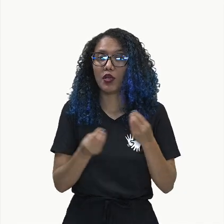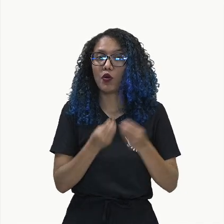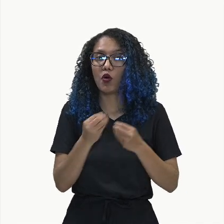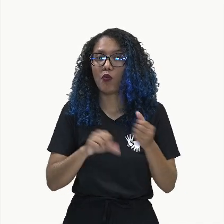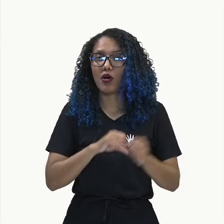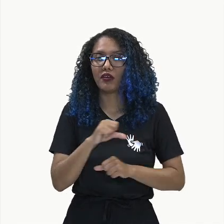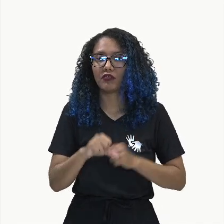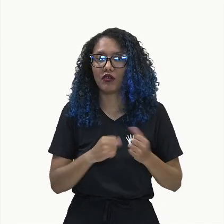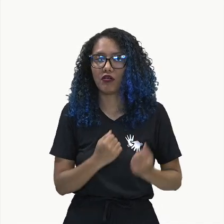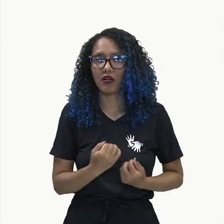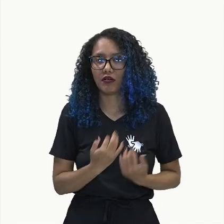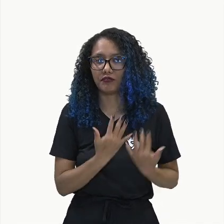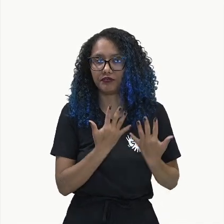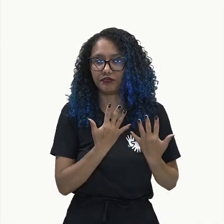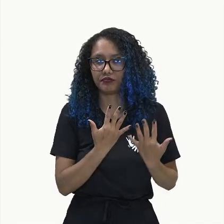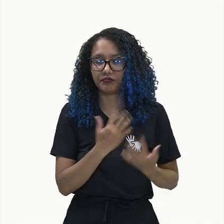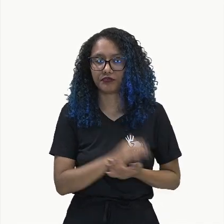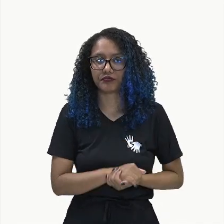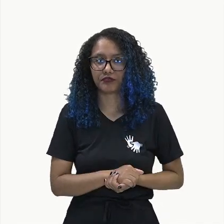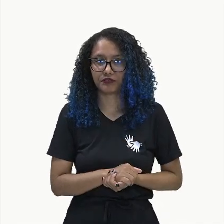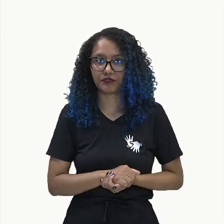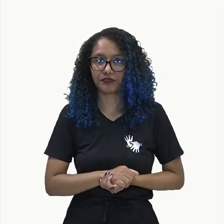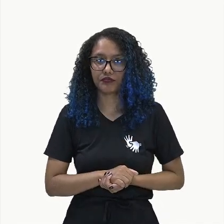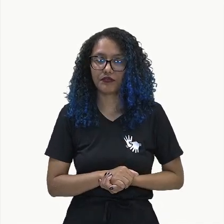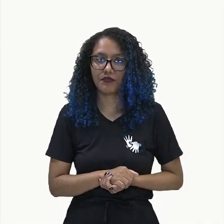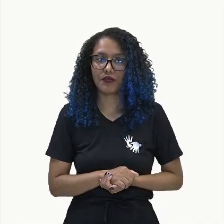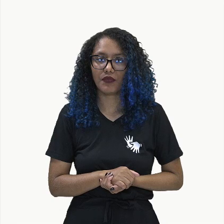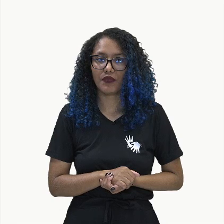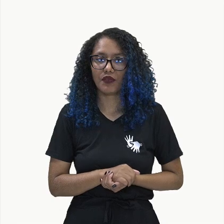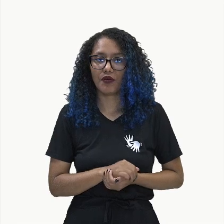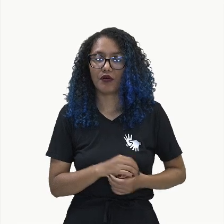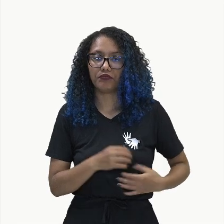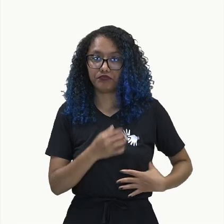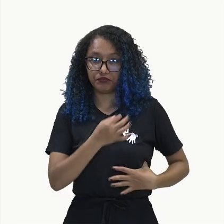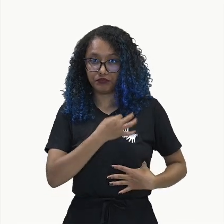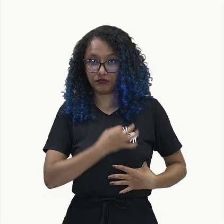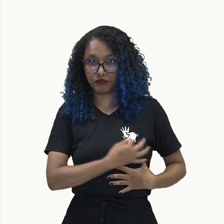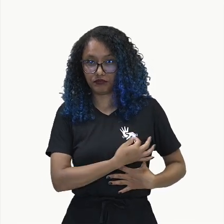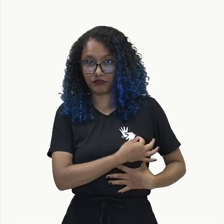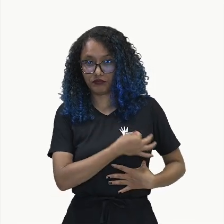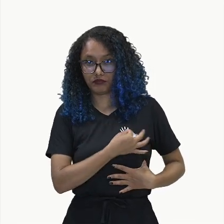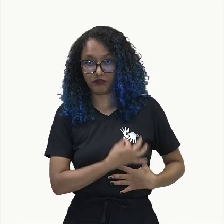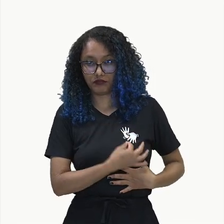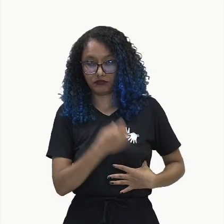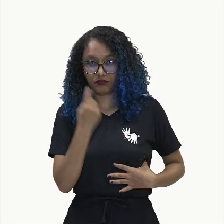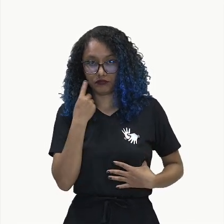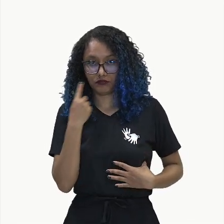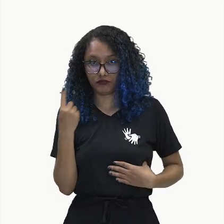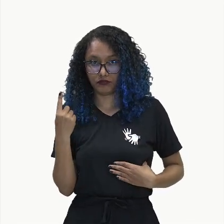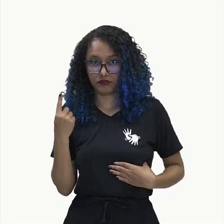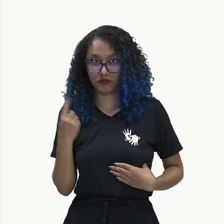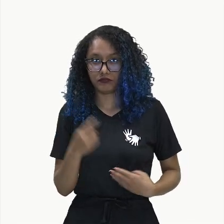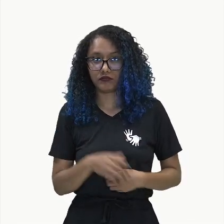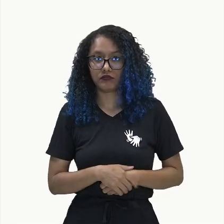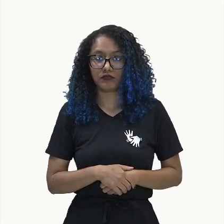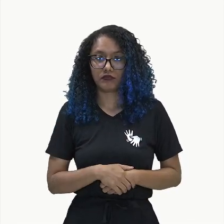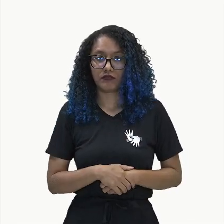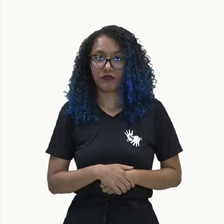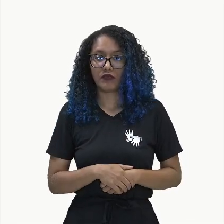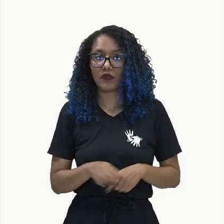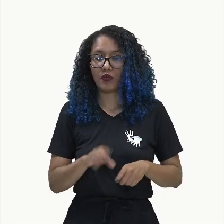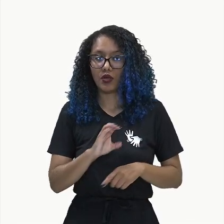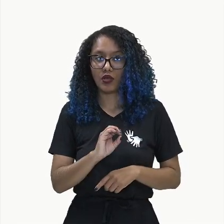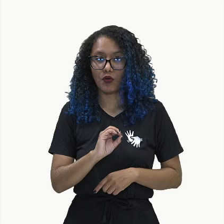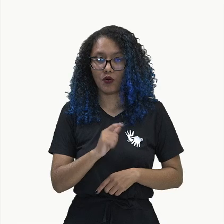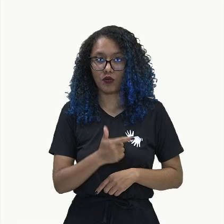troca gasosa nos alvéolos. Então, nós temos aqui, ó, os alvéolos e o oxigênio, que no caso